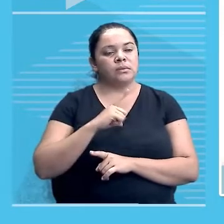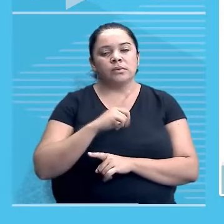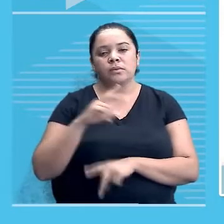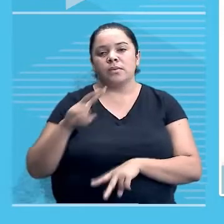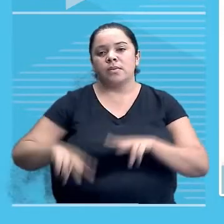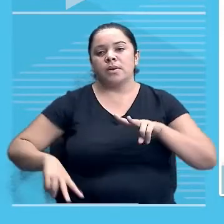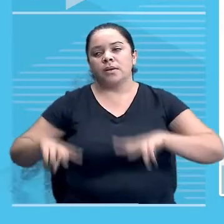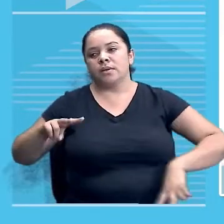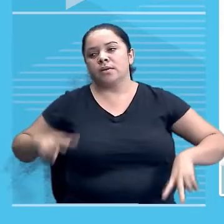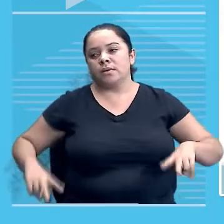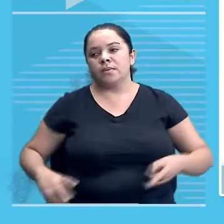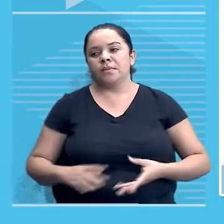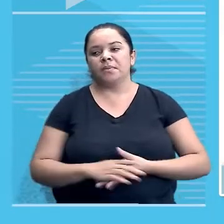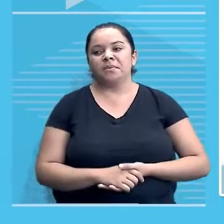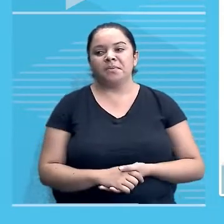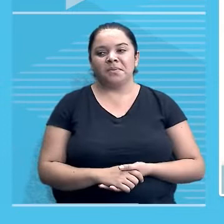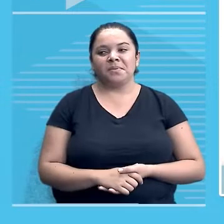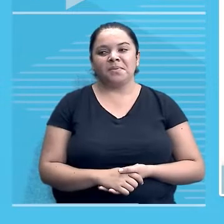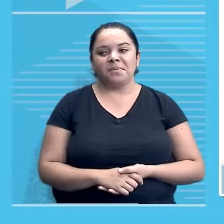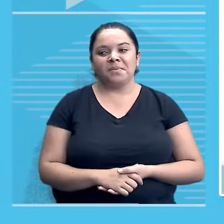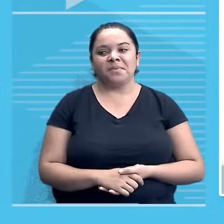variação.